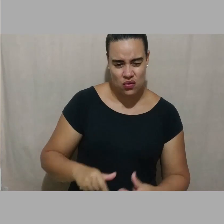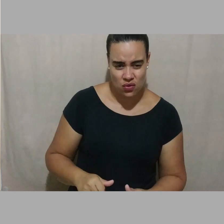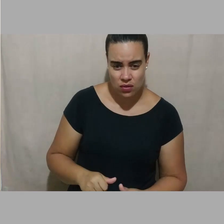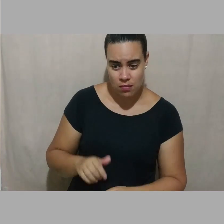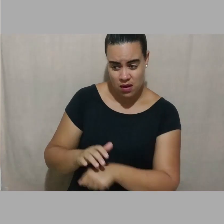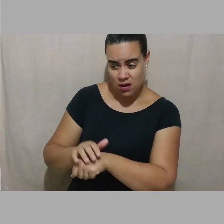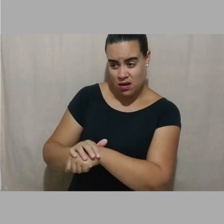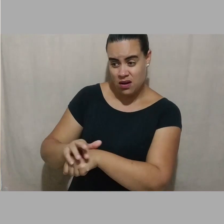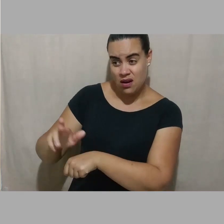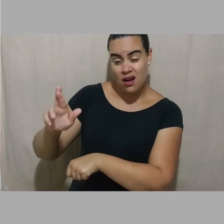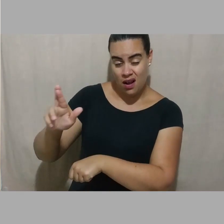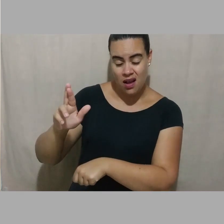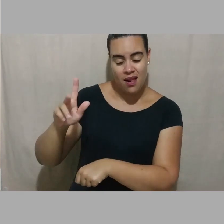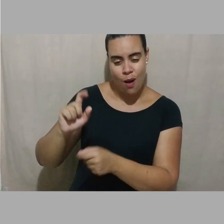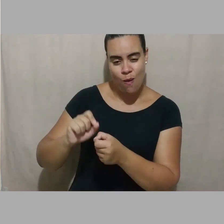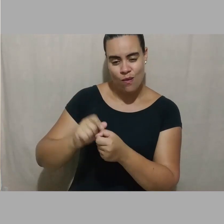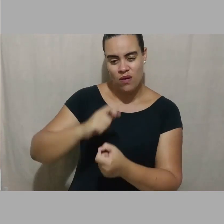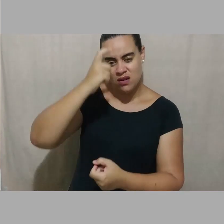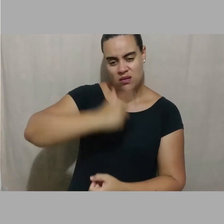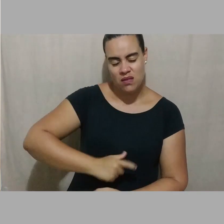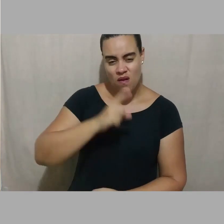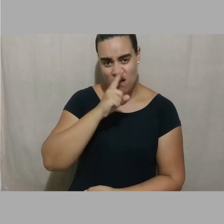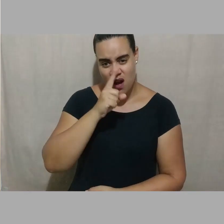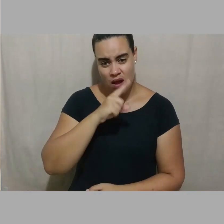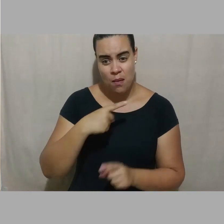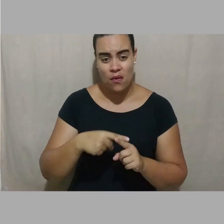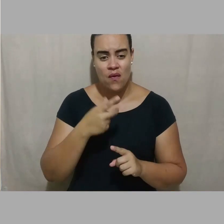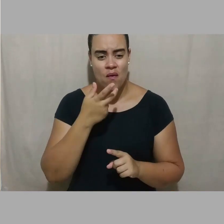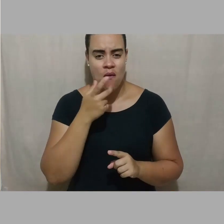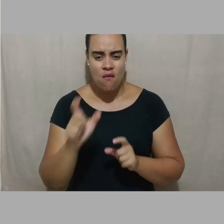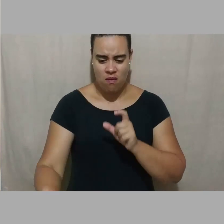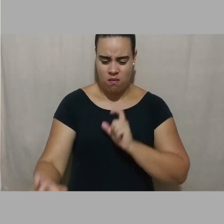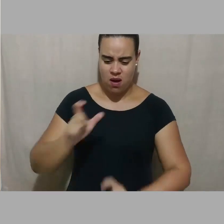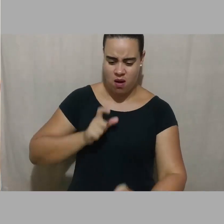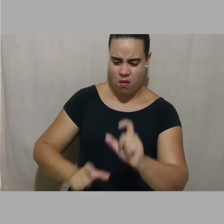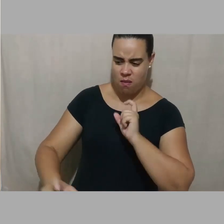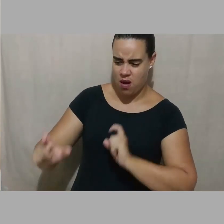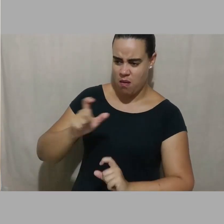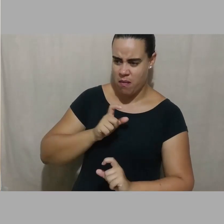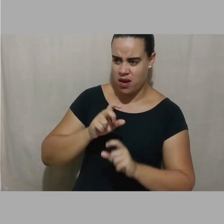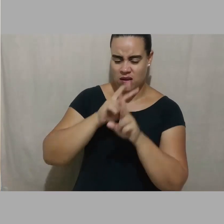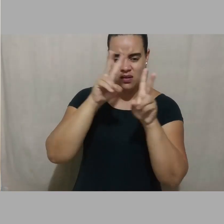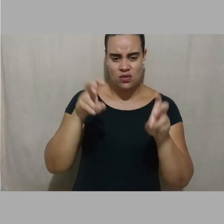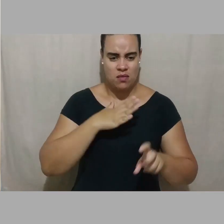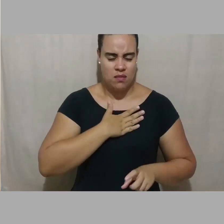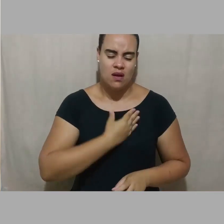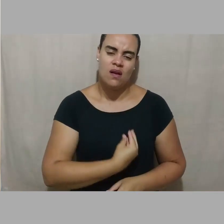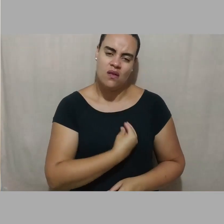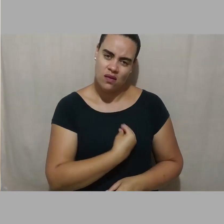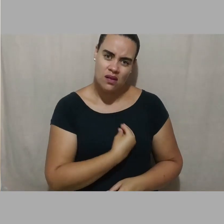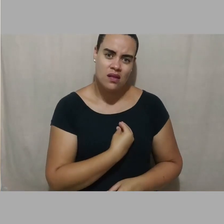levaram meus órgãos à falha com laudos, alegações, afirmações e projeções de verdade sobre